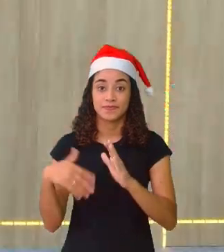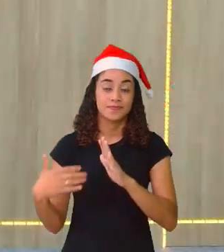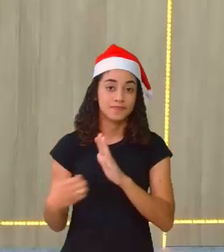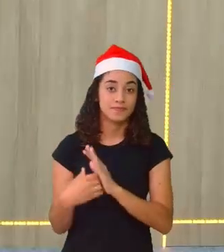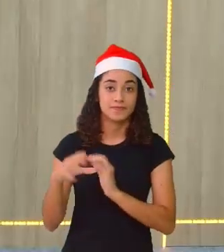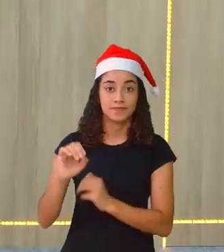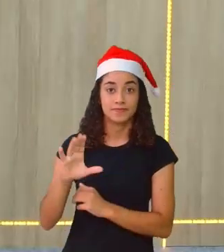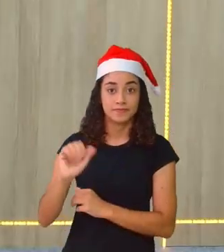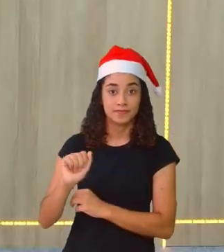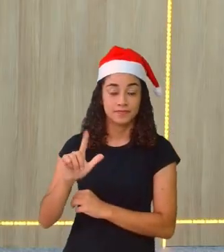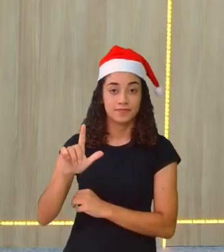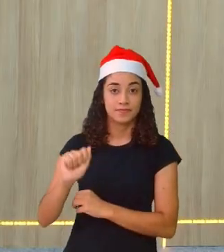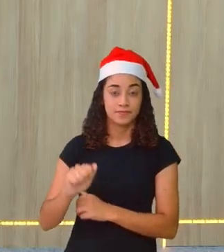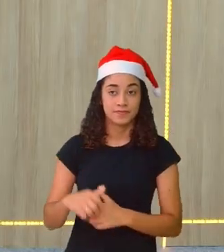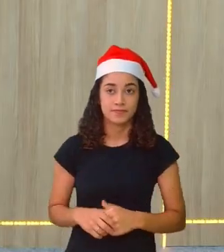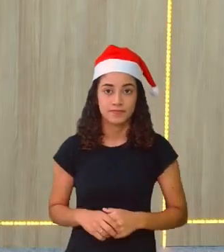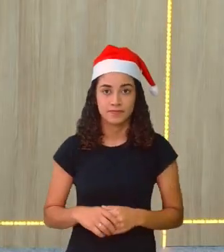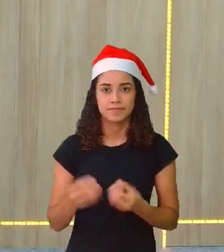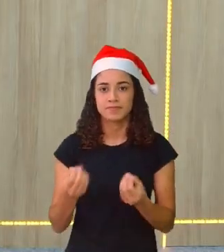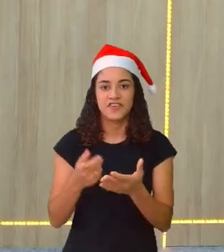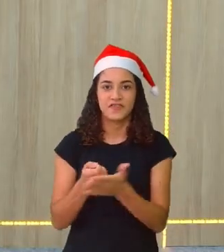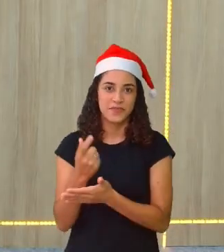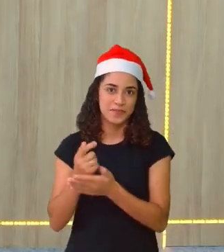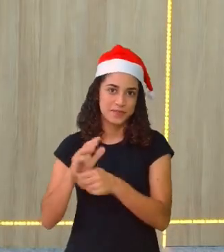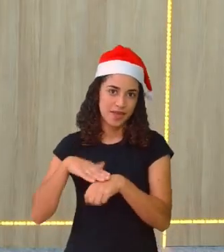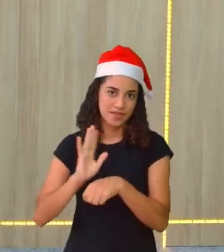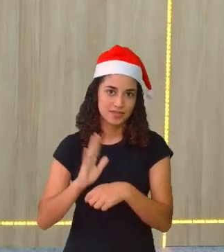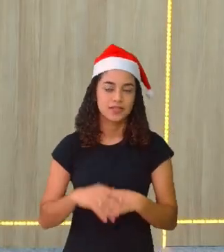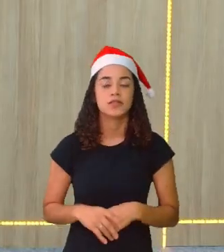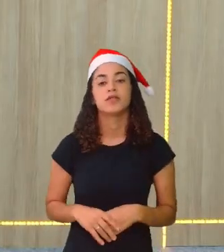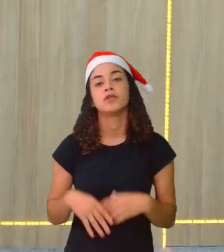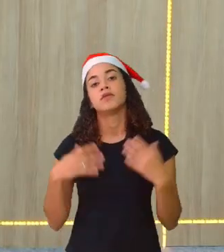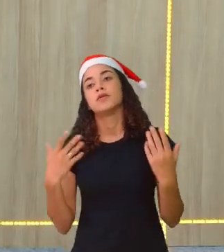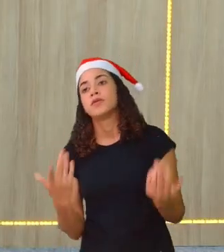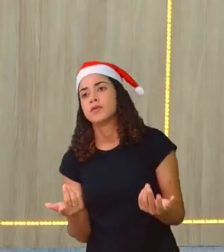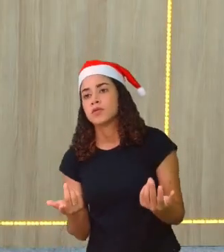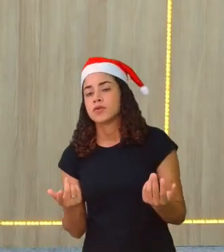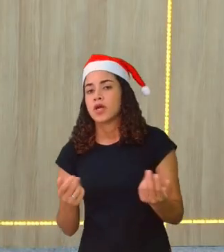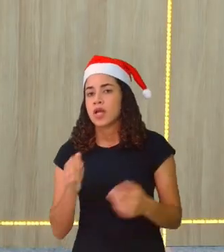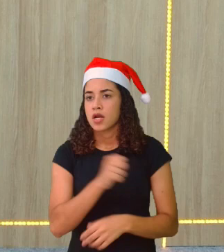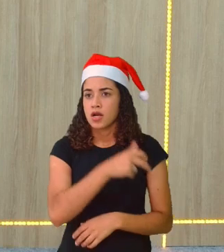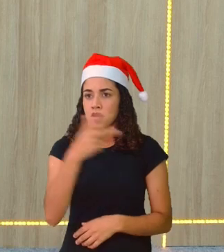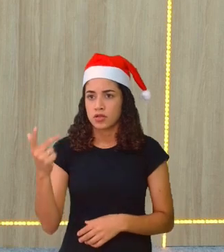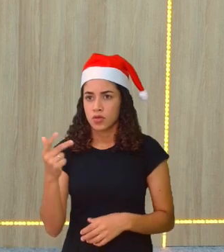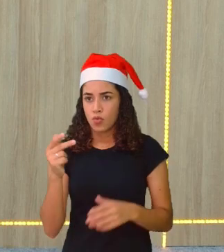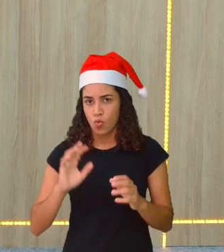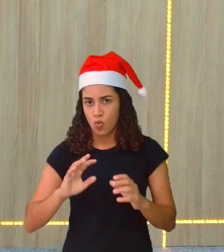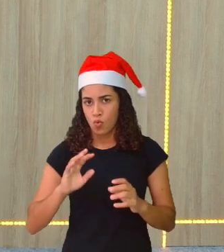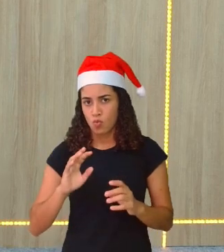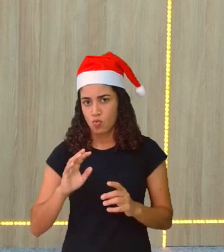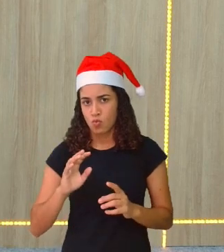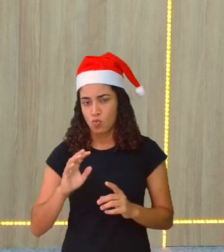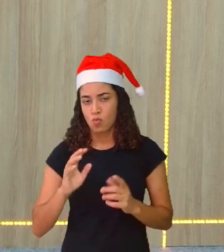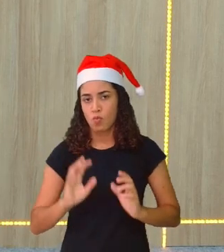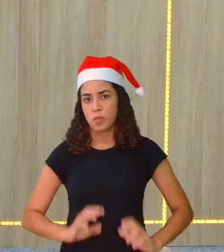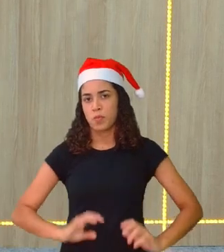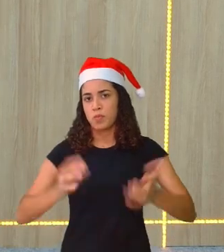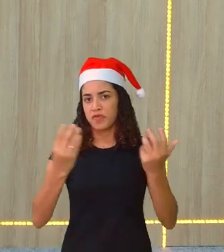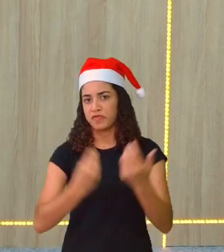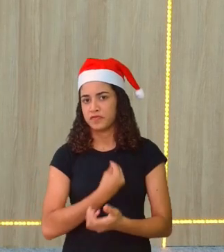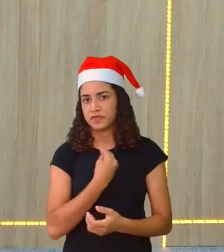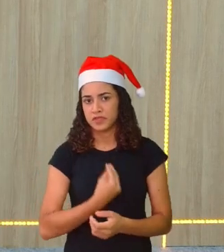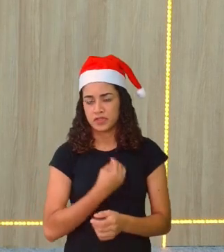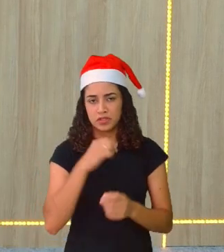para alavancar as suas vendas, né? Mas, ó, o Natal comemora a vida do São Nicolau. E aí, professora, será